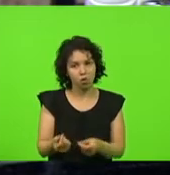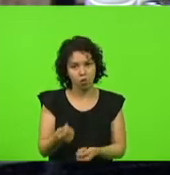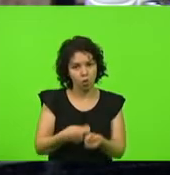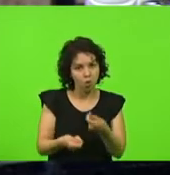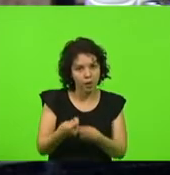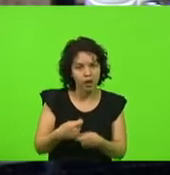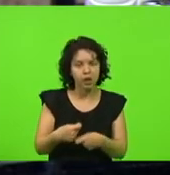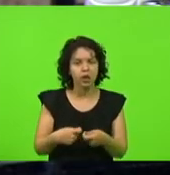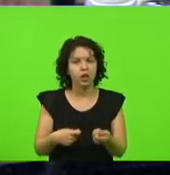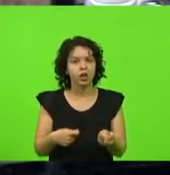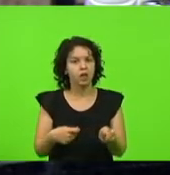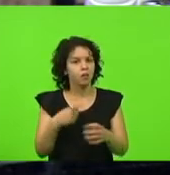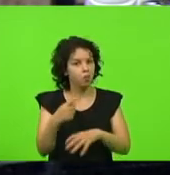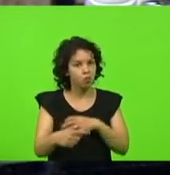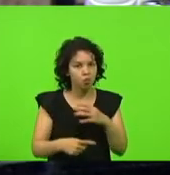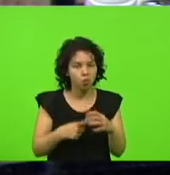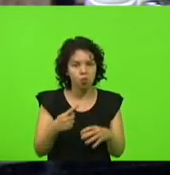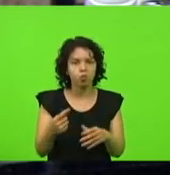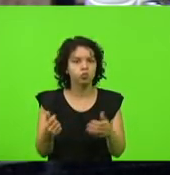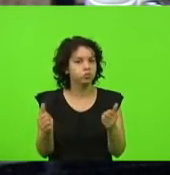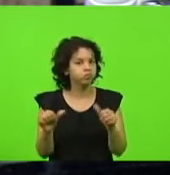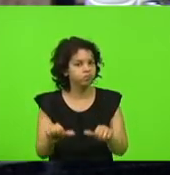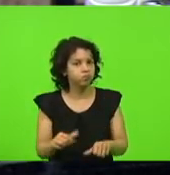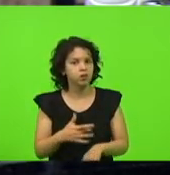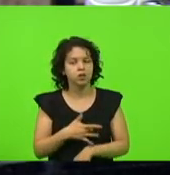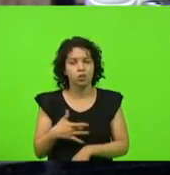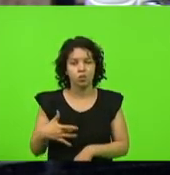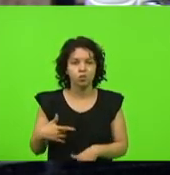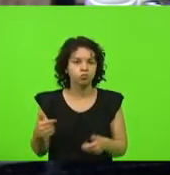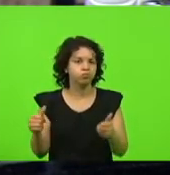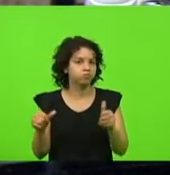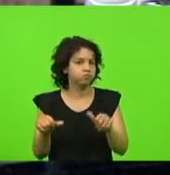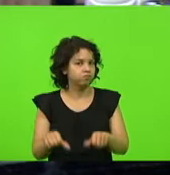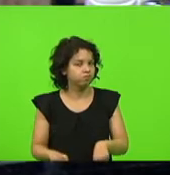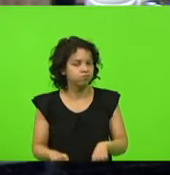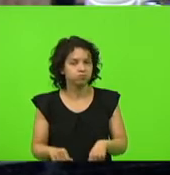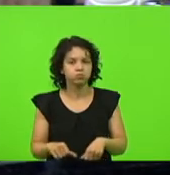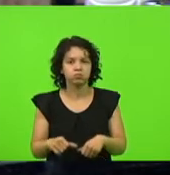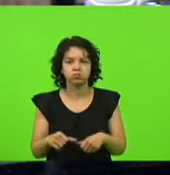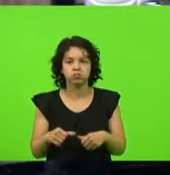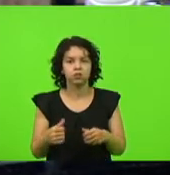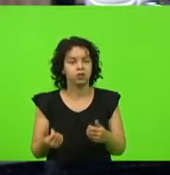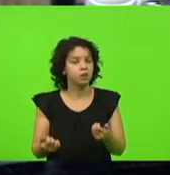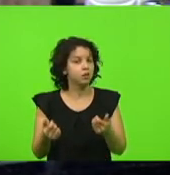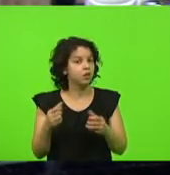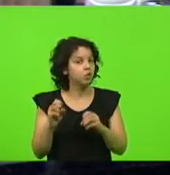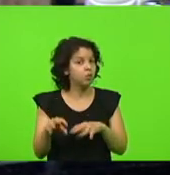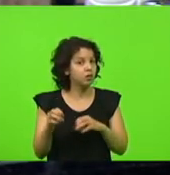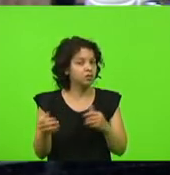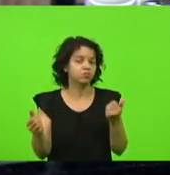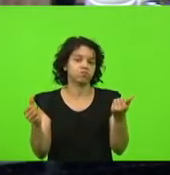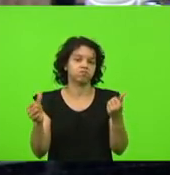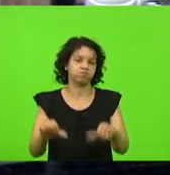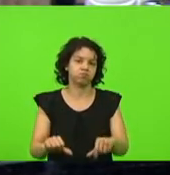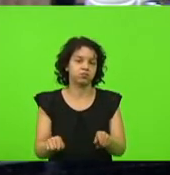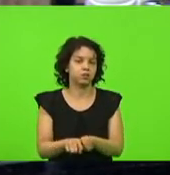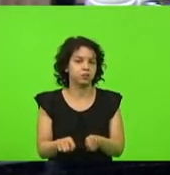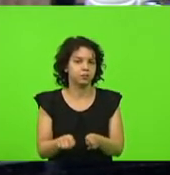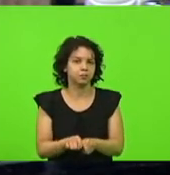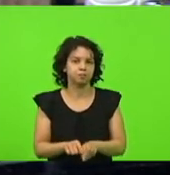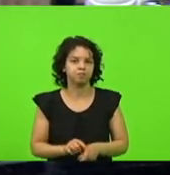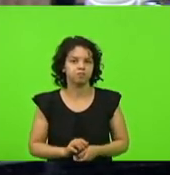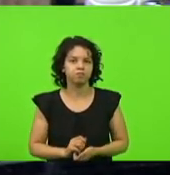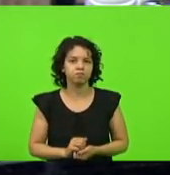inteiro, foi um desastre para a saúde, foi um desastre para a educação também.